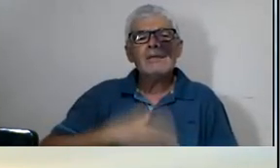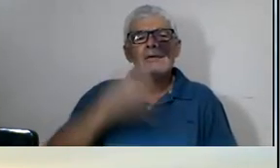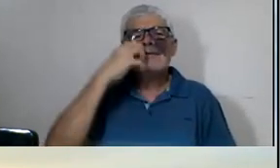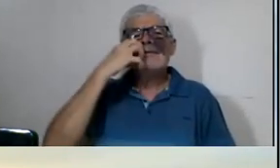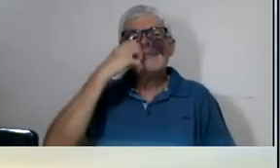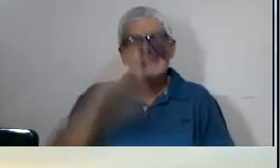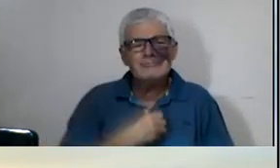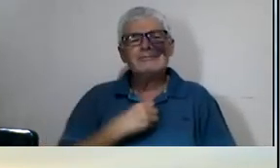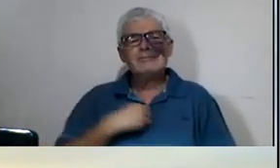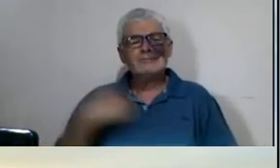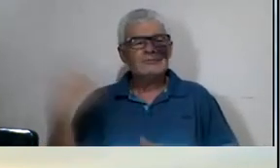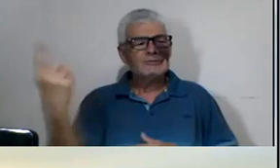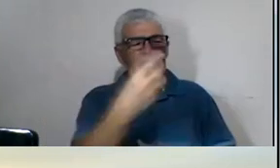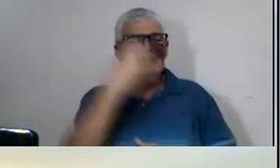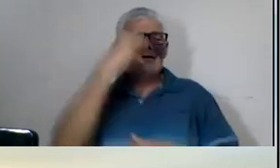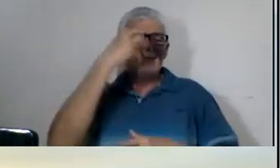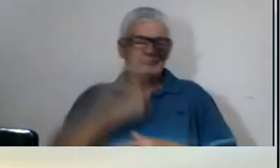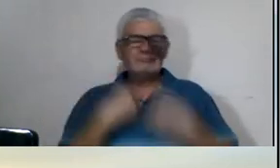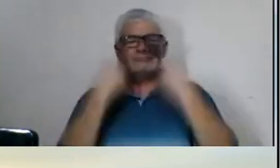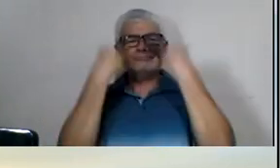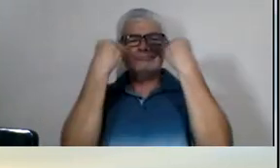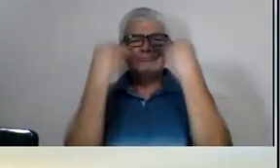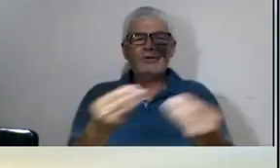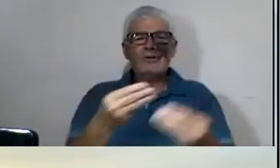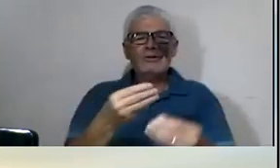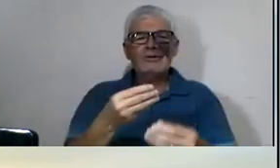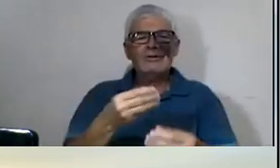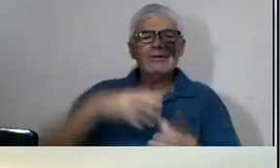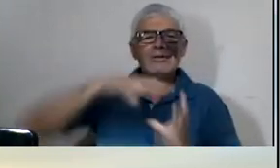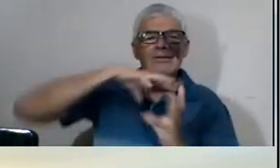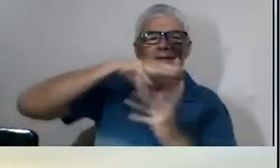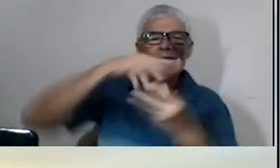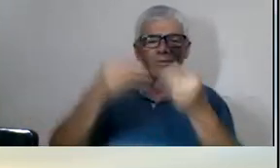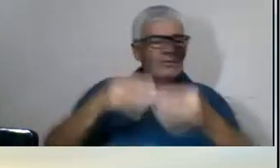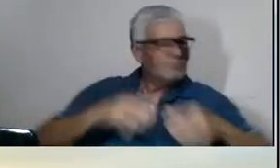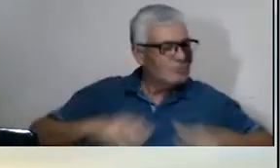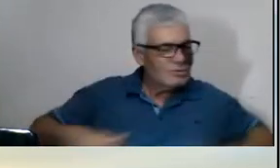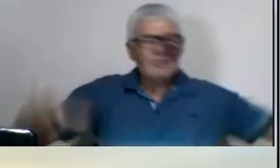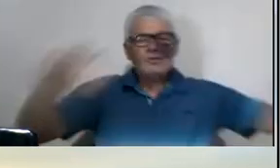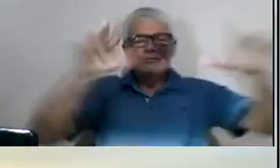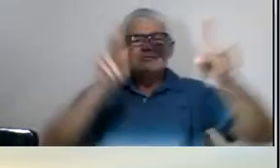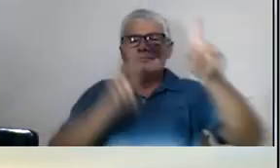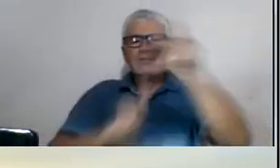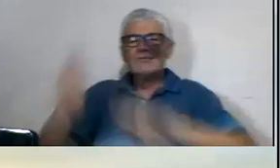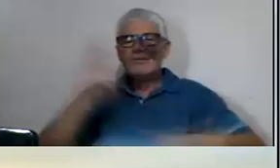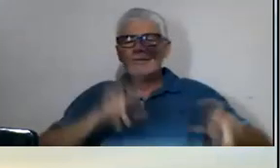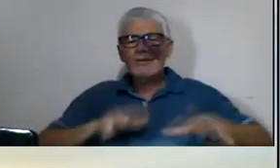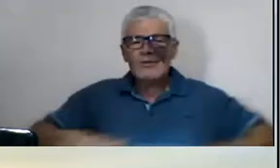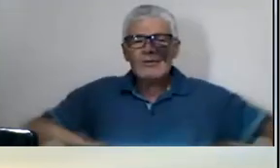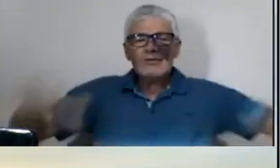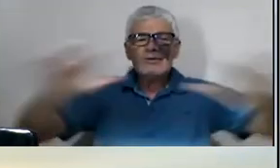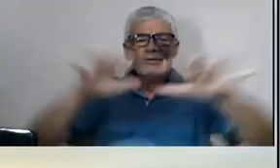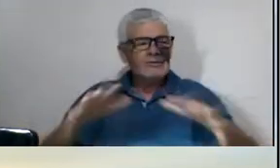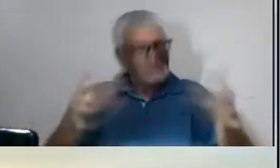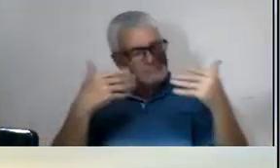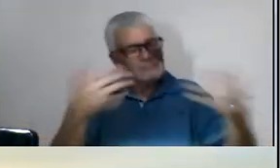que acontece? Eu acredito que o Ciro tenha dado bens, ouro, prata, sei lá, tudo para eles